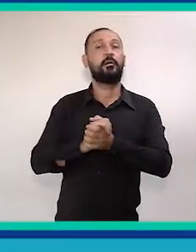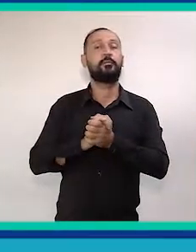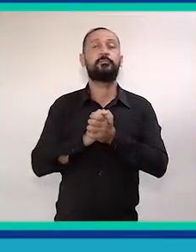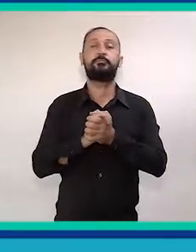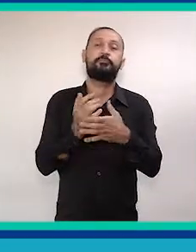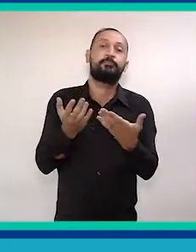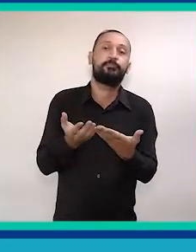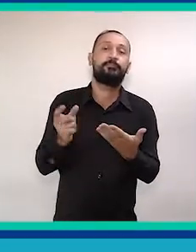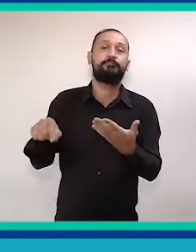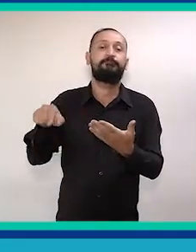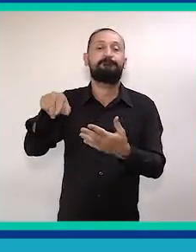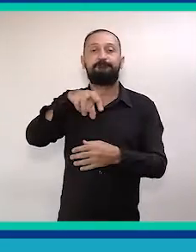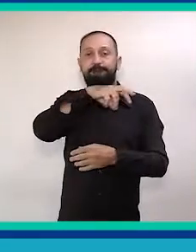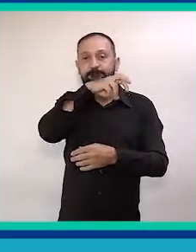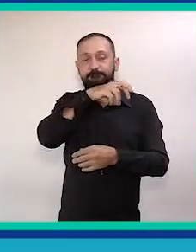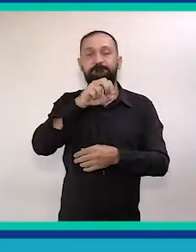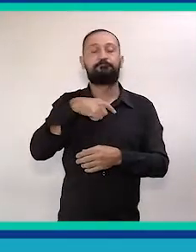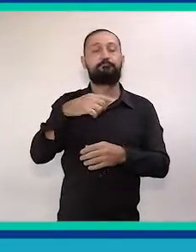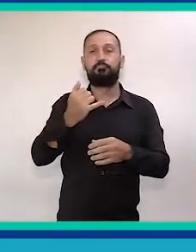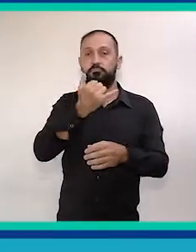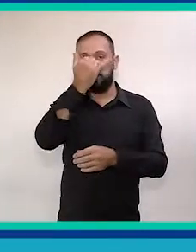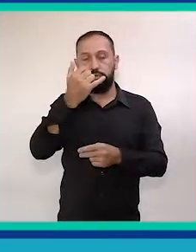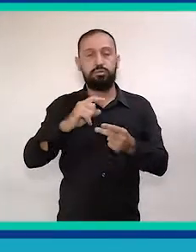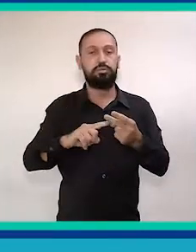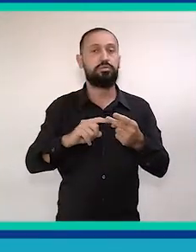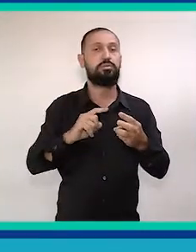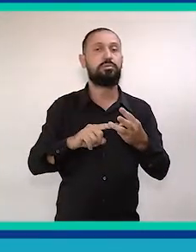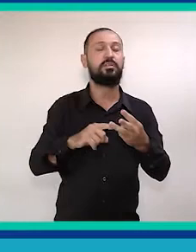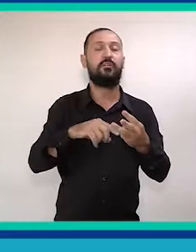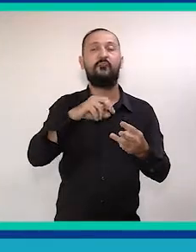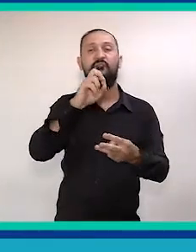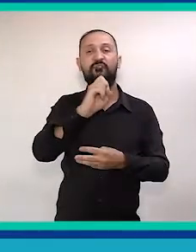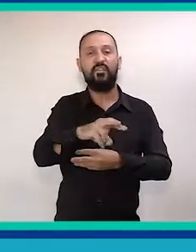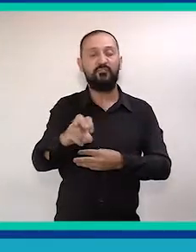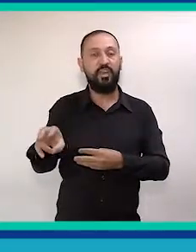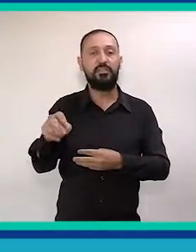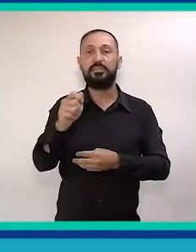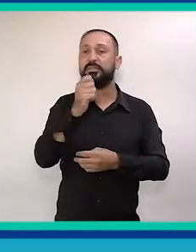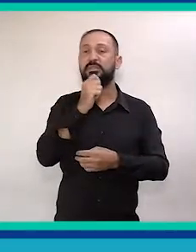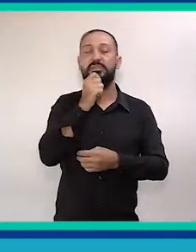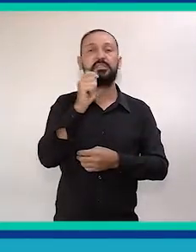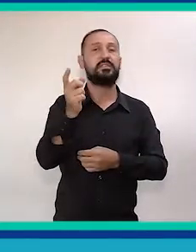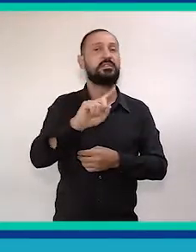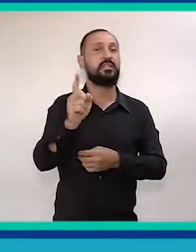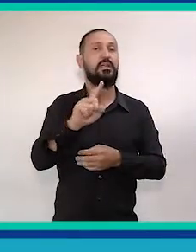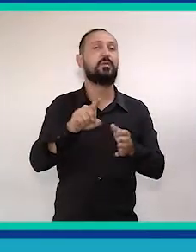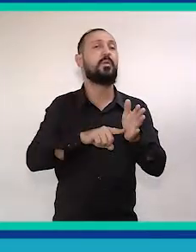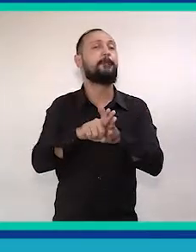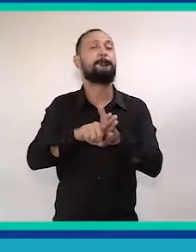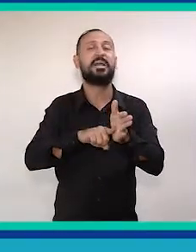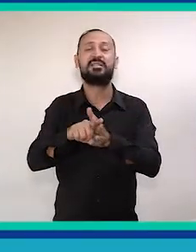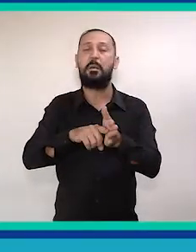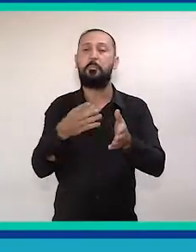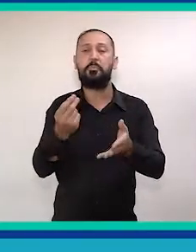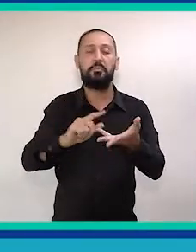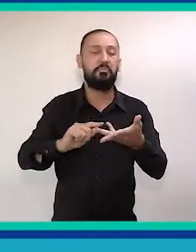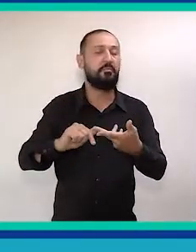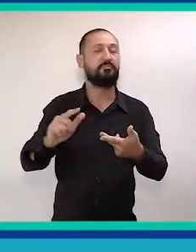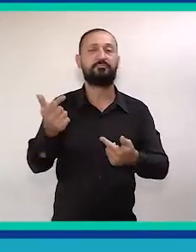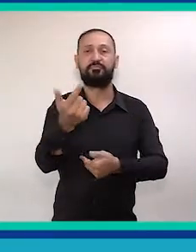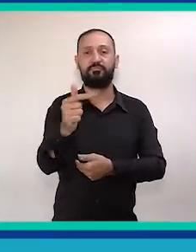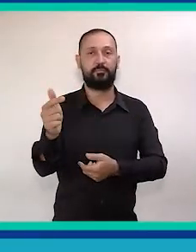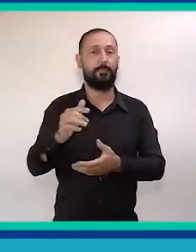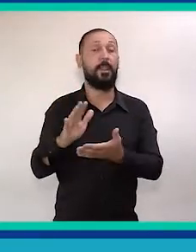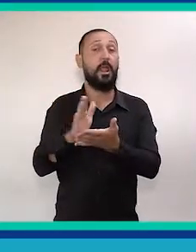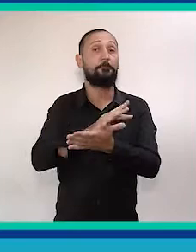indivíduo dessa espécie, é o animal que mais causa acidente, e também é um veneno que ainda não é muito